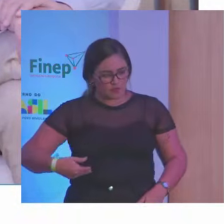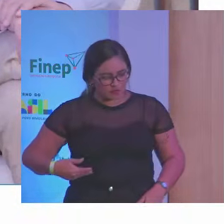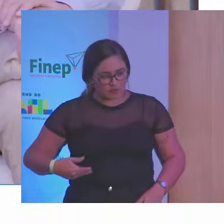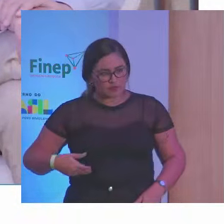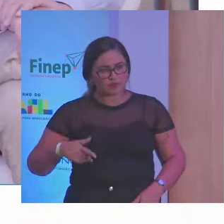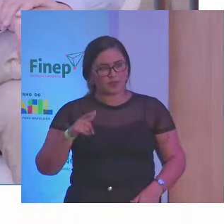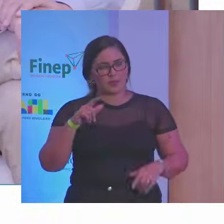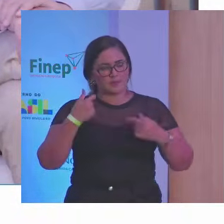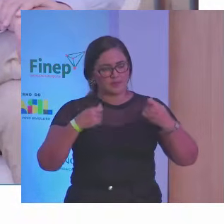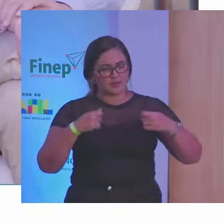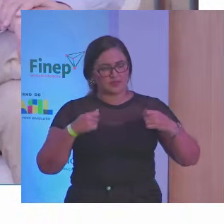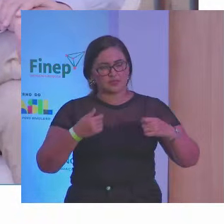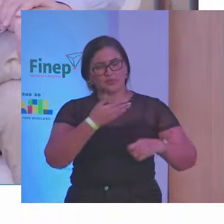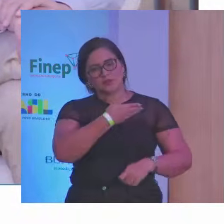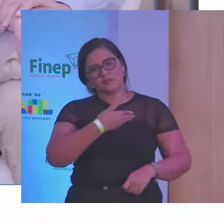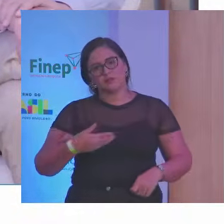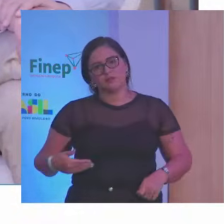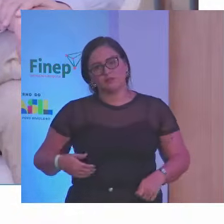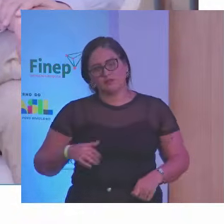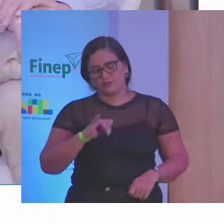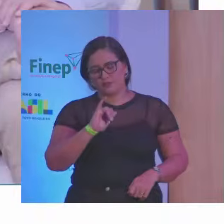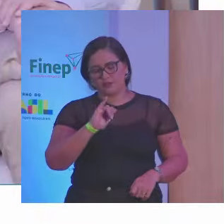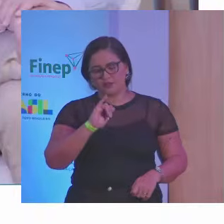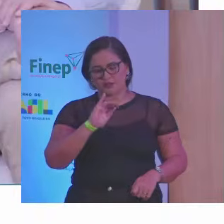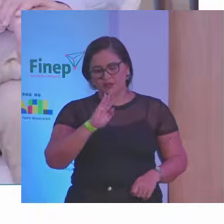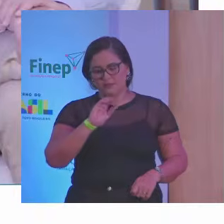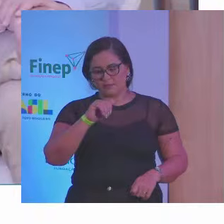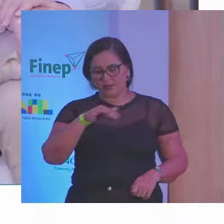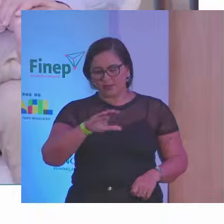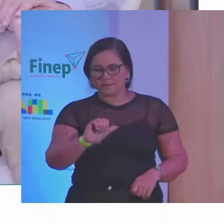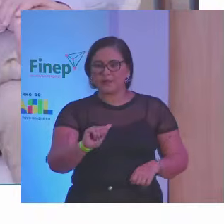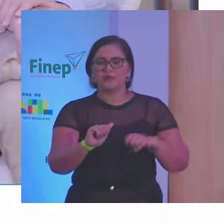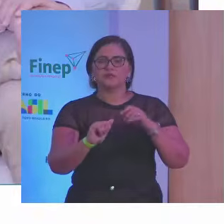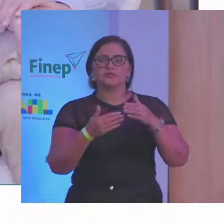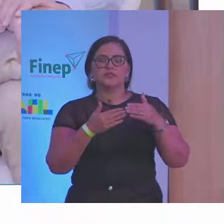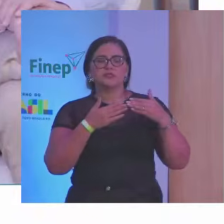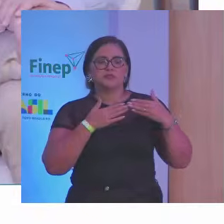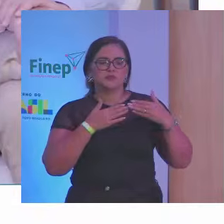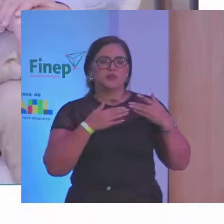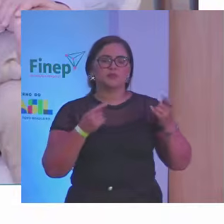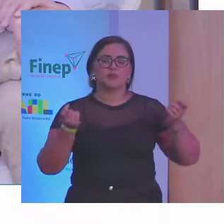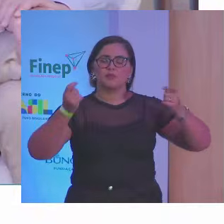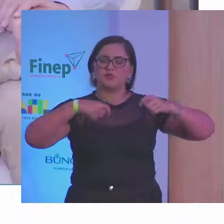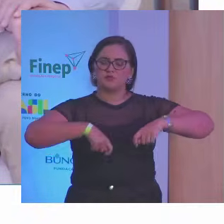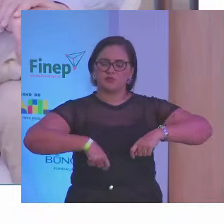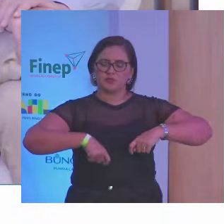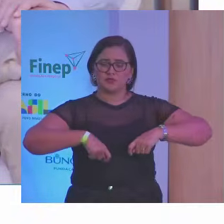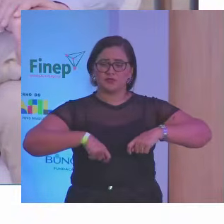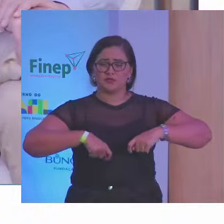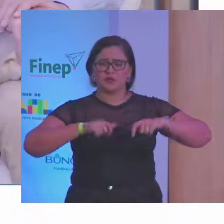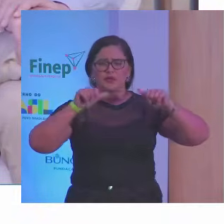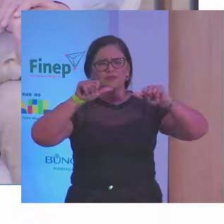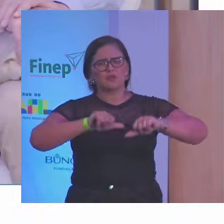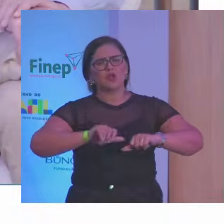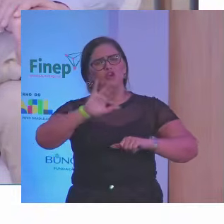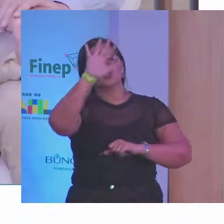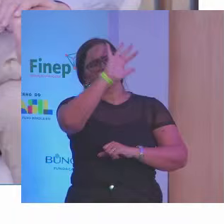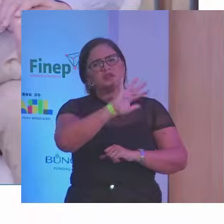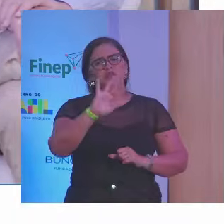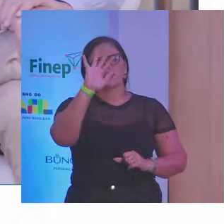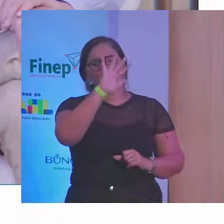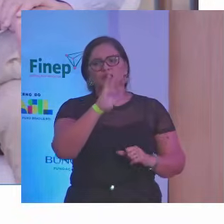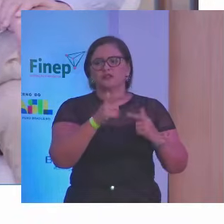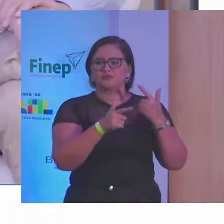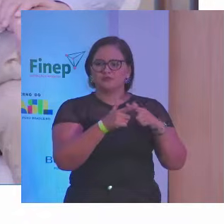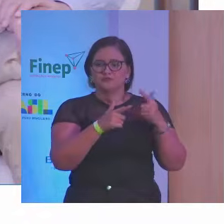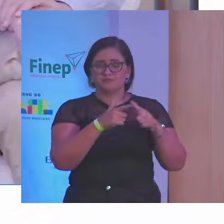que ser público dentro do IBAMA para o licenciamento, e é uma possibilidade, né, o pior cenário no caso de um